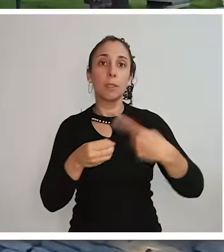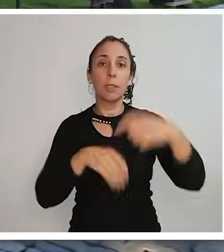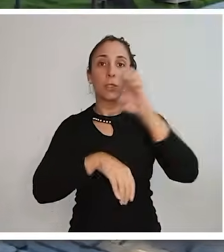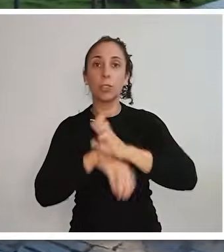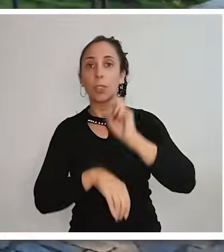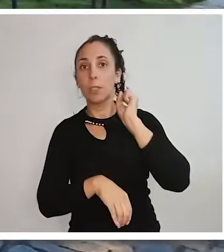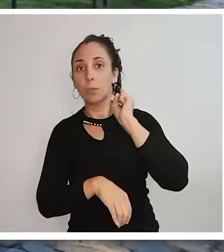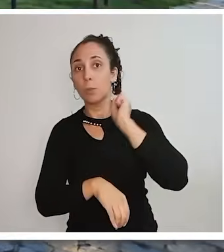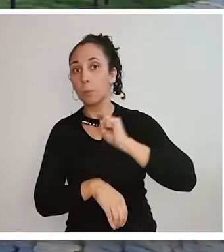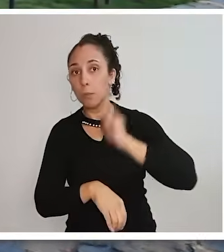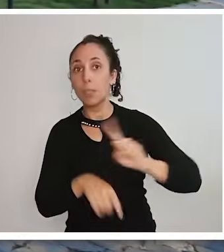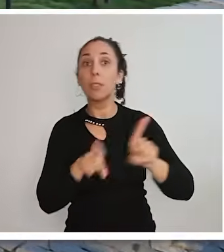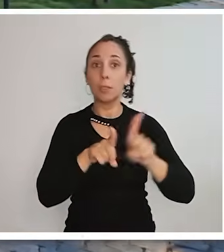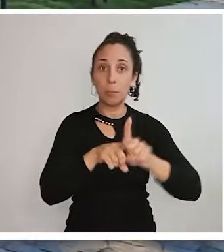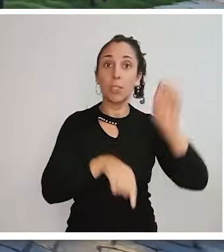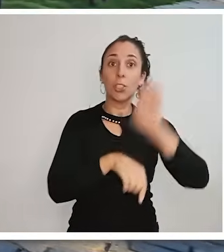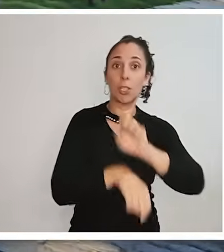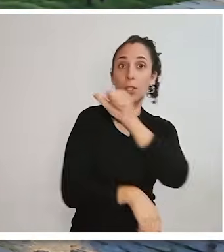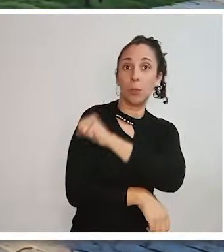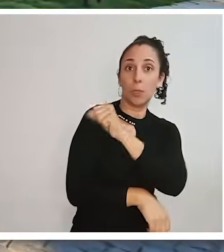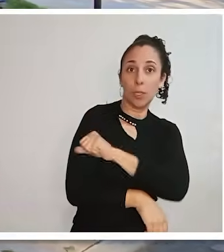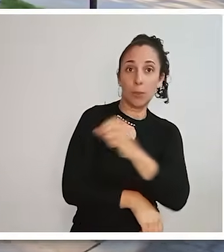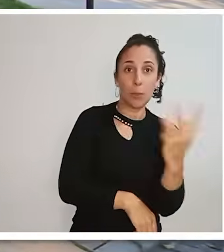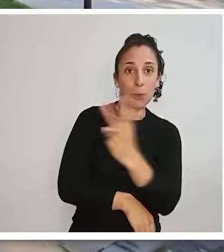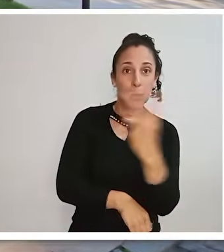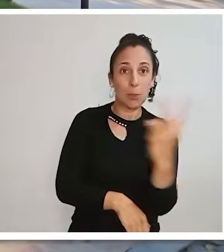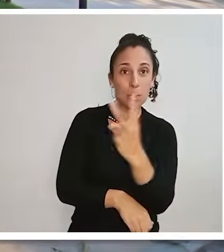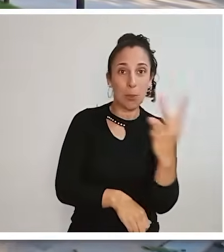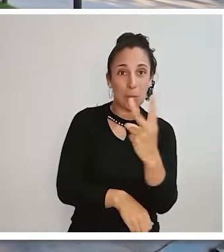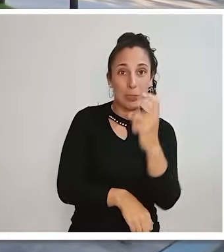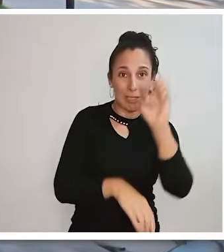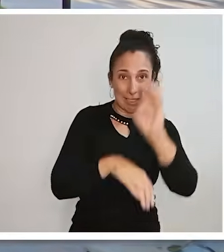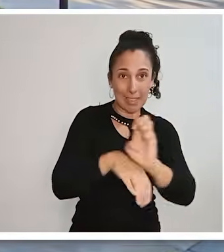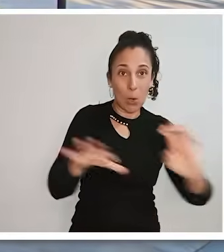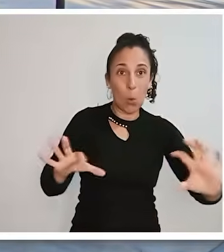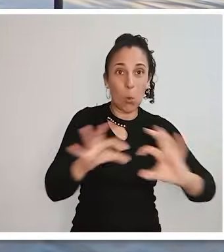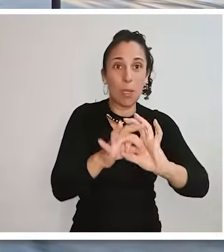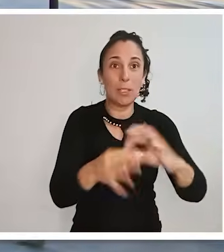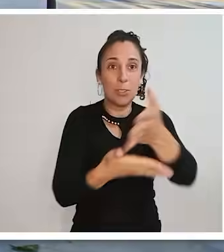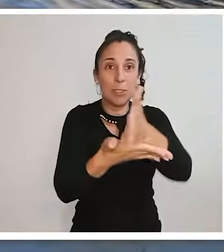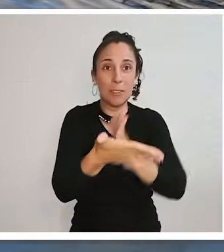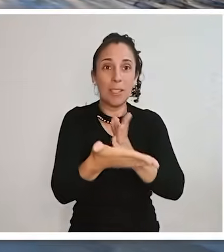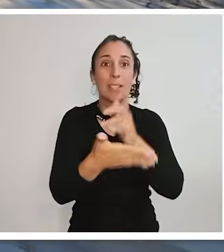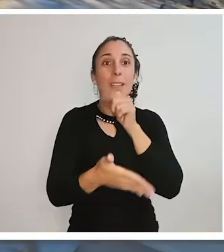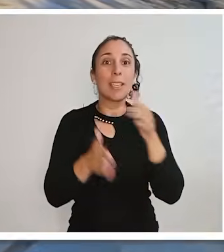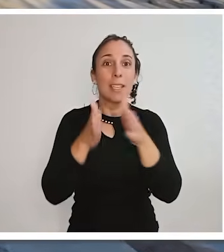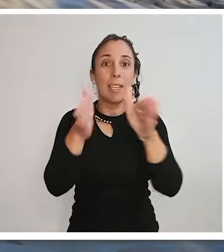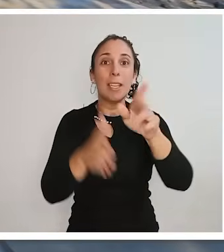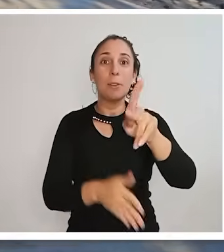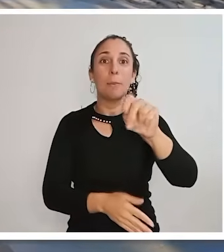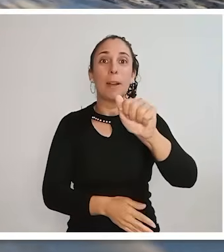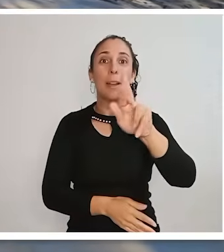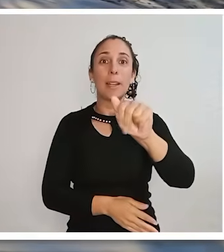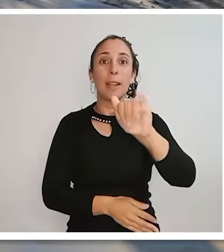de Minas Gerais. Dois estados aí unidos pelo rio Paraíba do Sul.